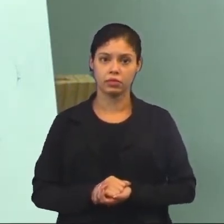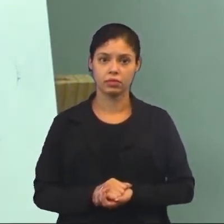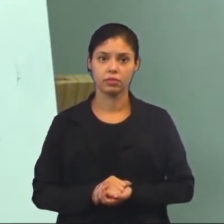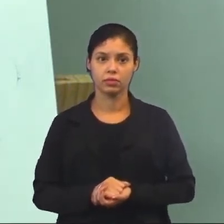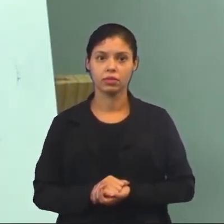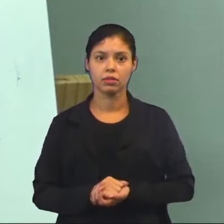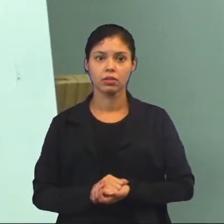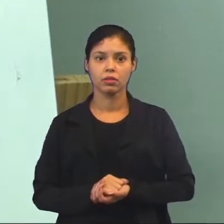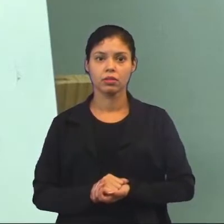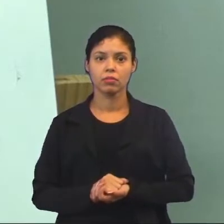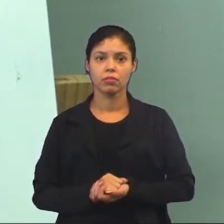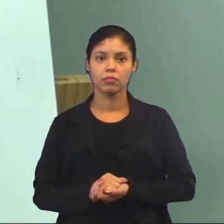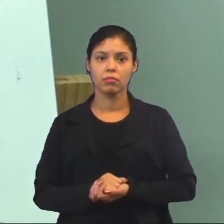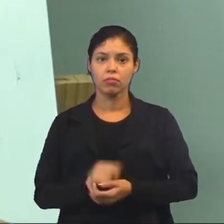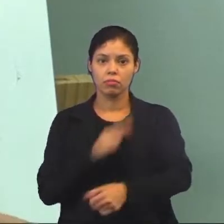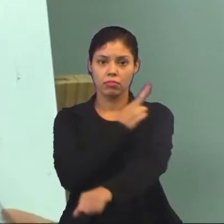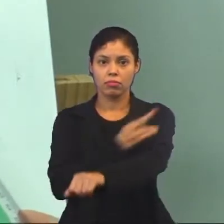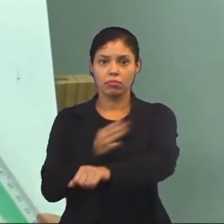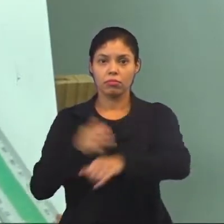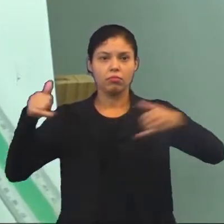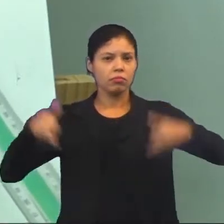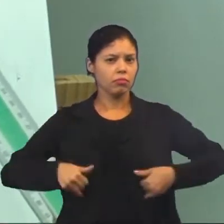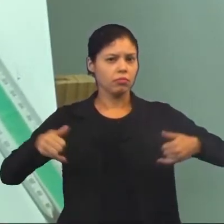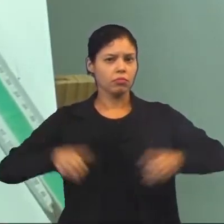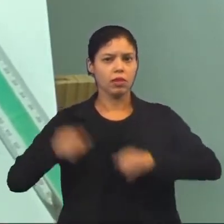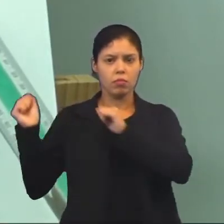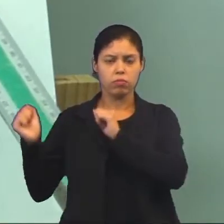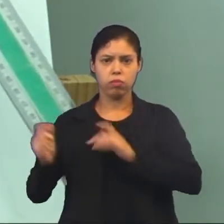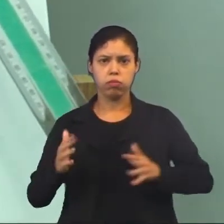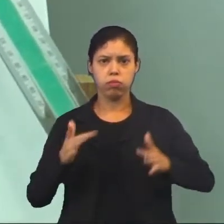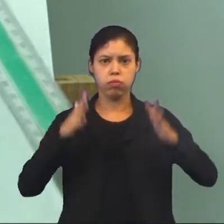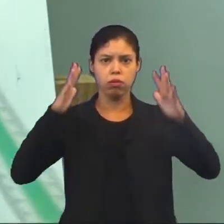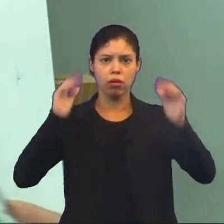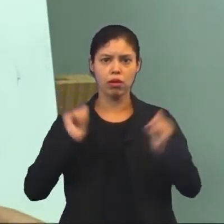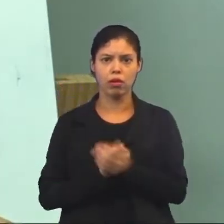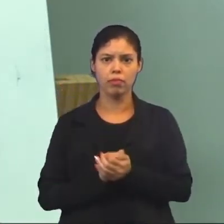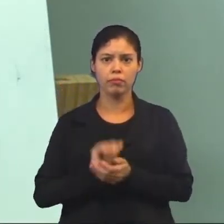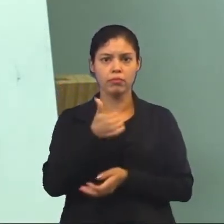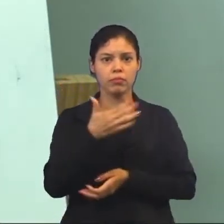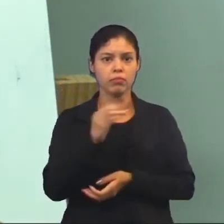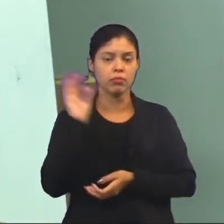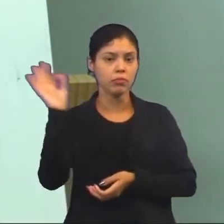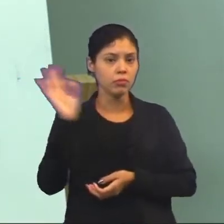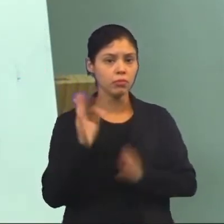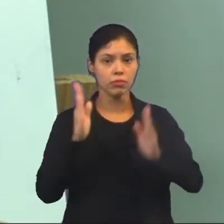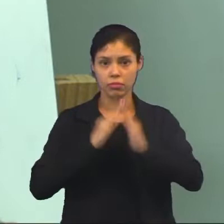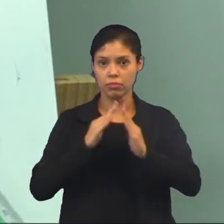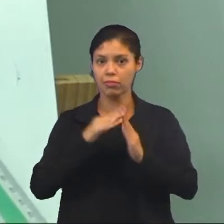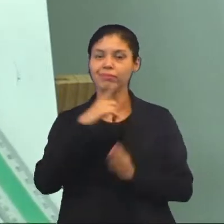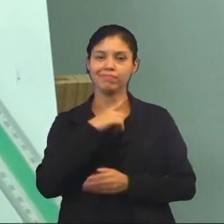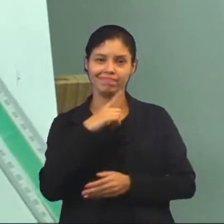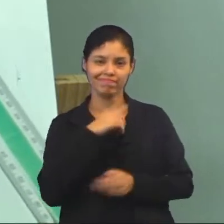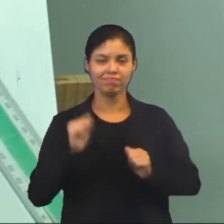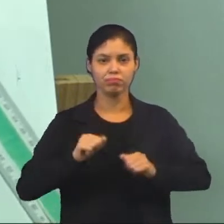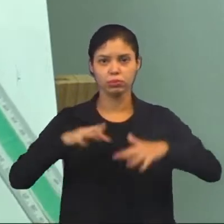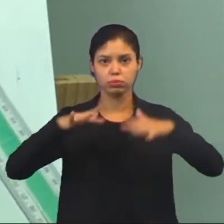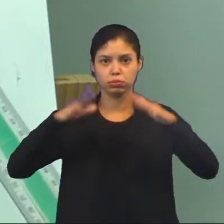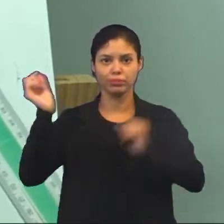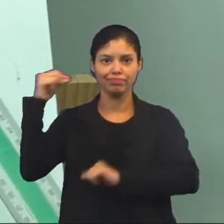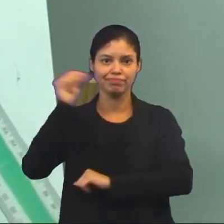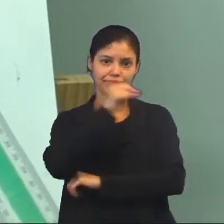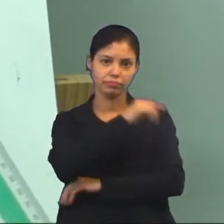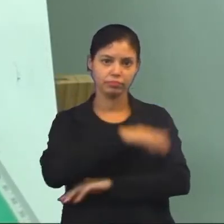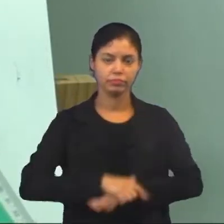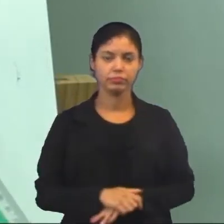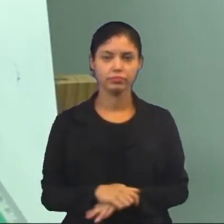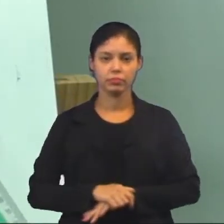Aqui em cima diz o quê? Rio Branco sofre com surto de dengue e quase 10% das casas têm infestação de